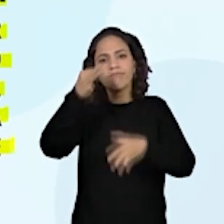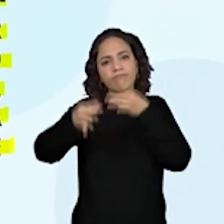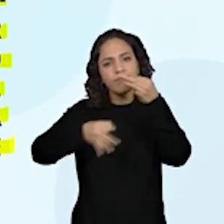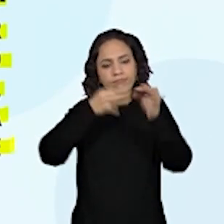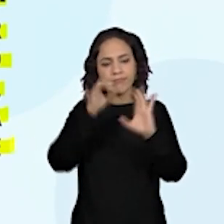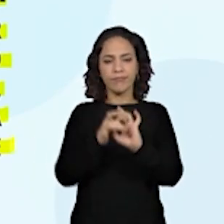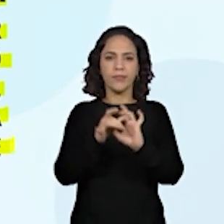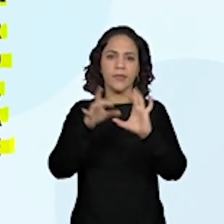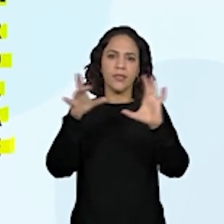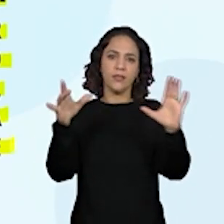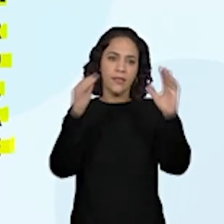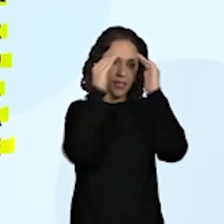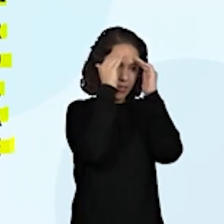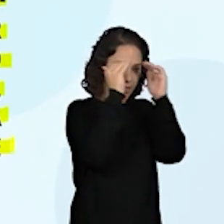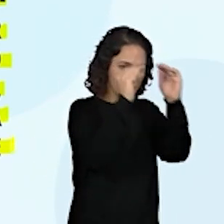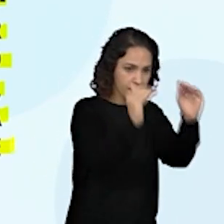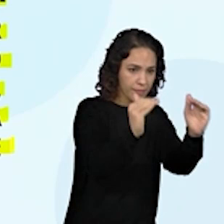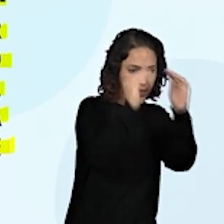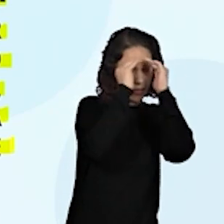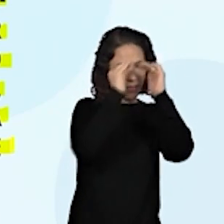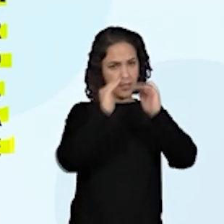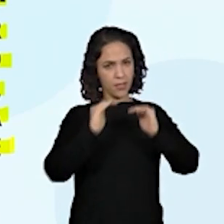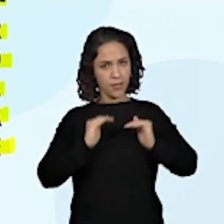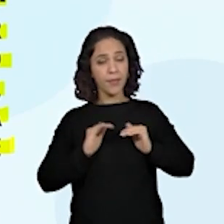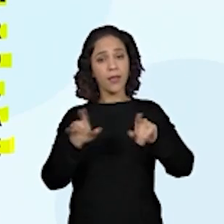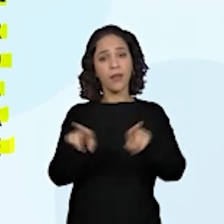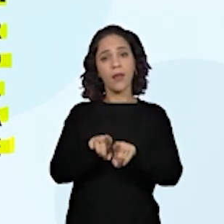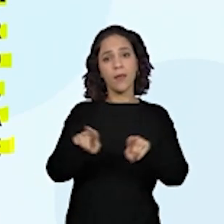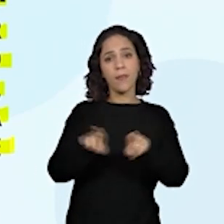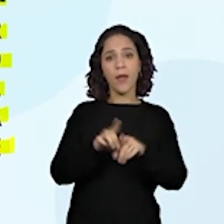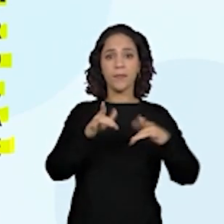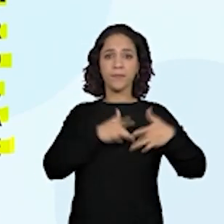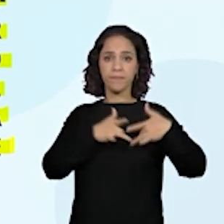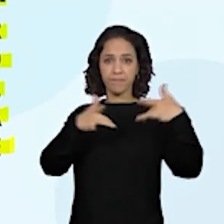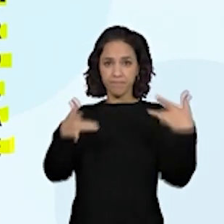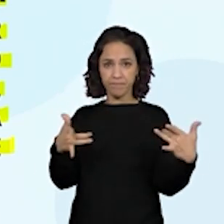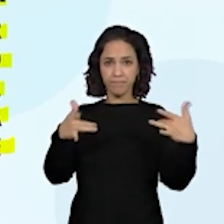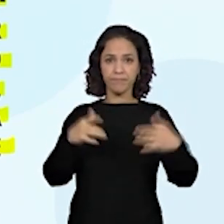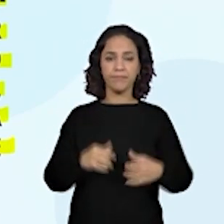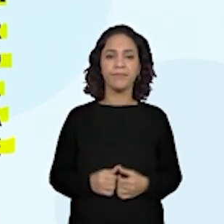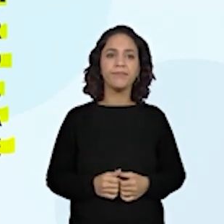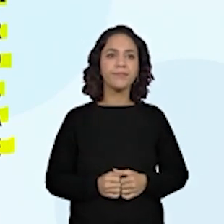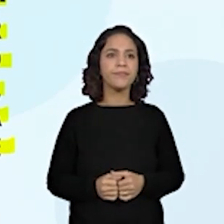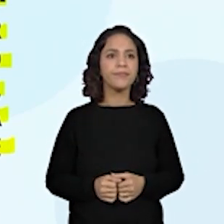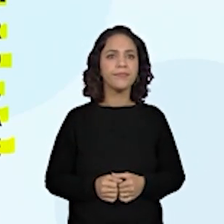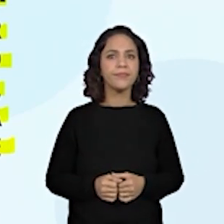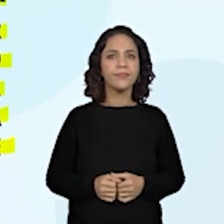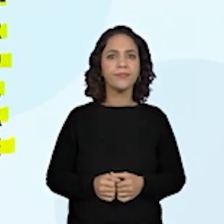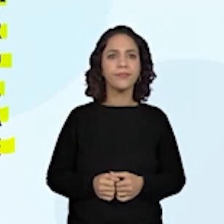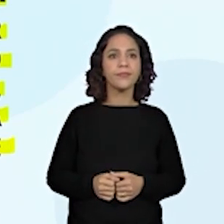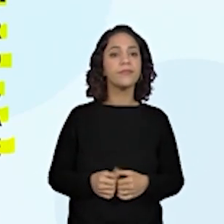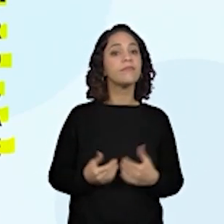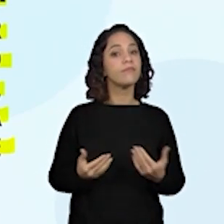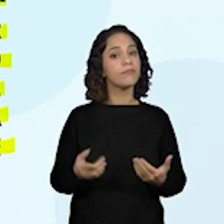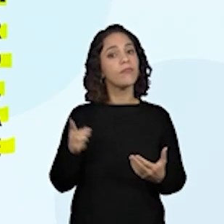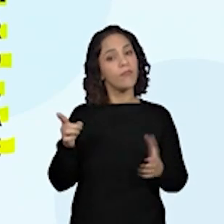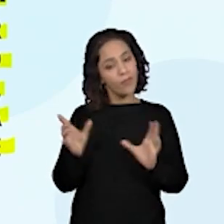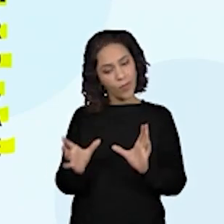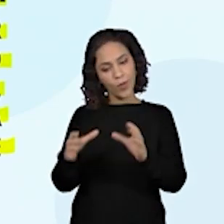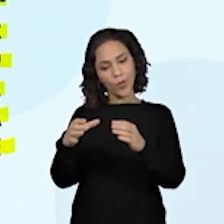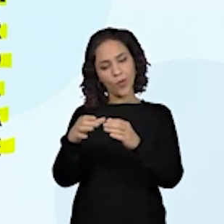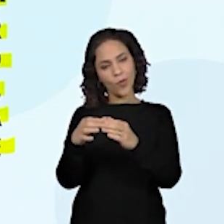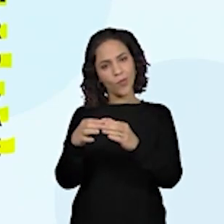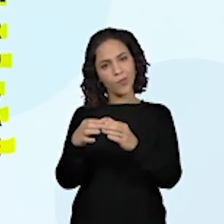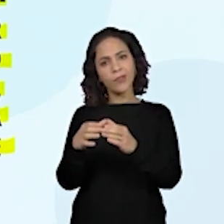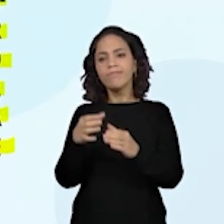democrática, de respeito e solidariedade. Muito bem, uma comunidade